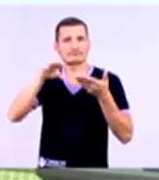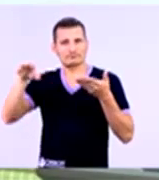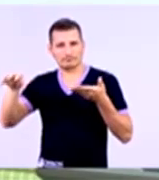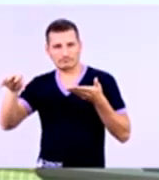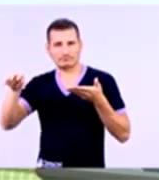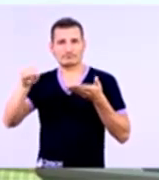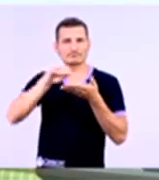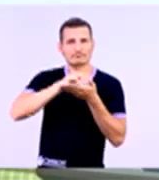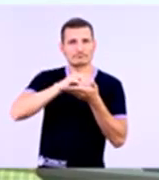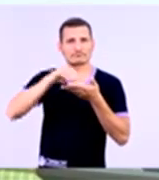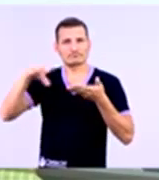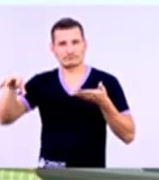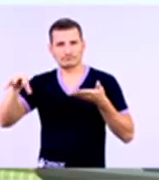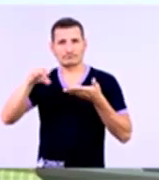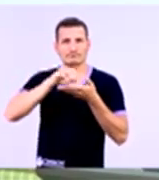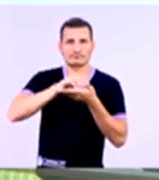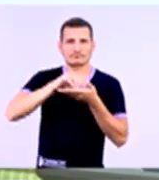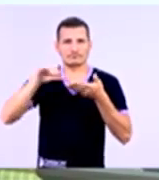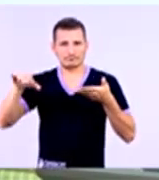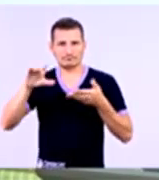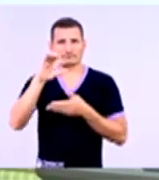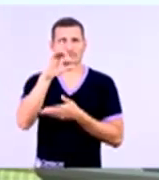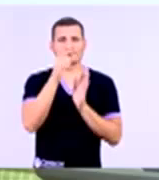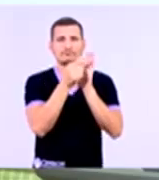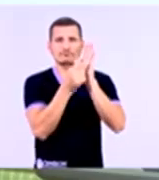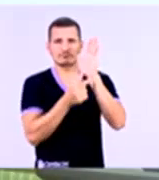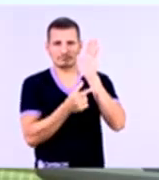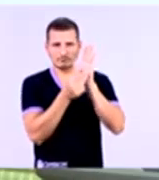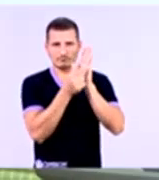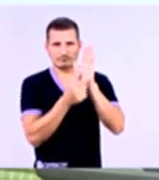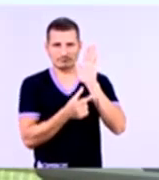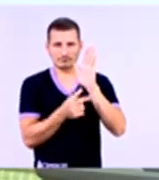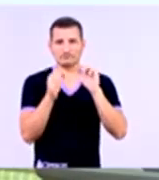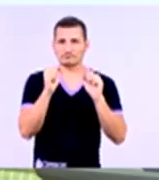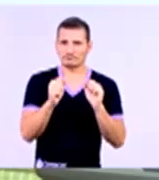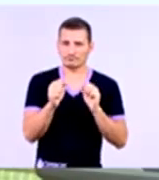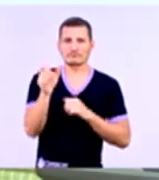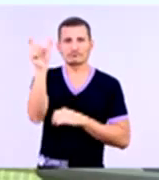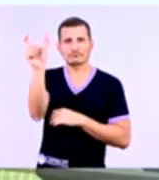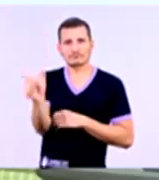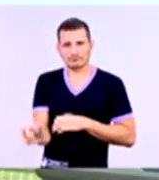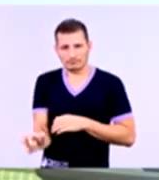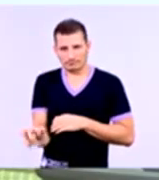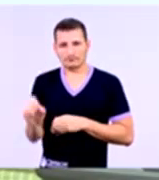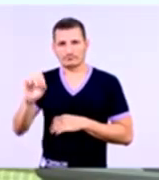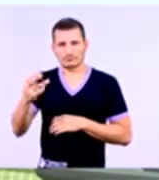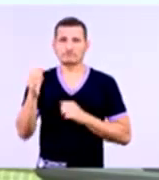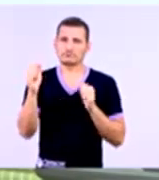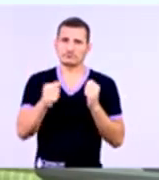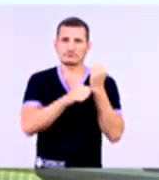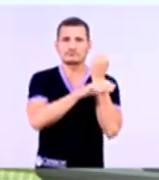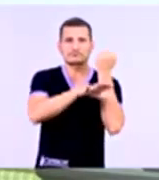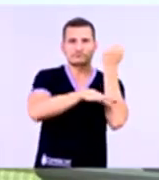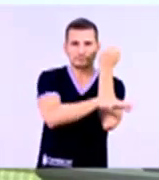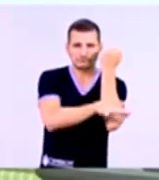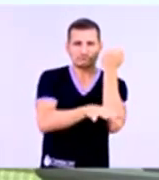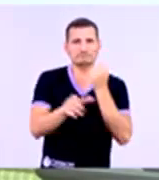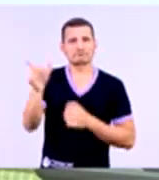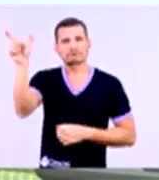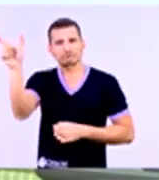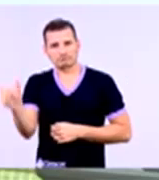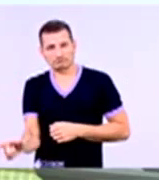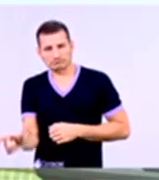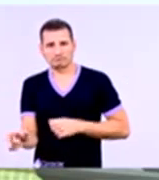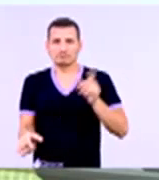outro agente, que inclusive pode ser um cliente, um servidor ou entre dois servidores, depende do